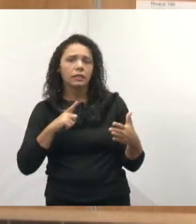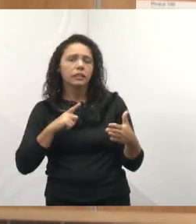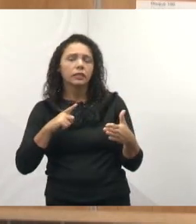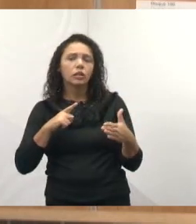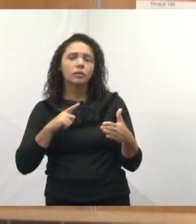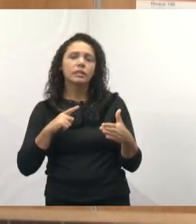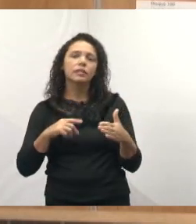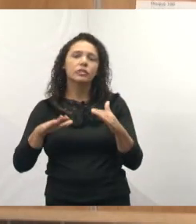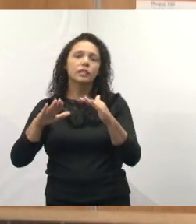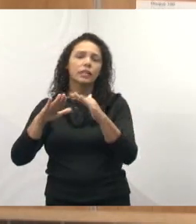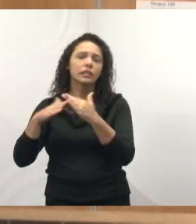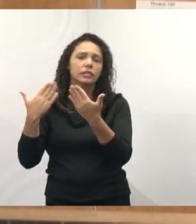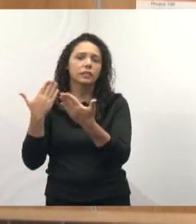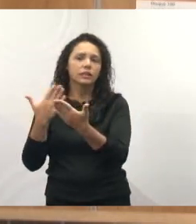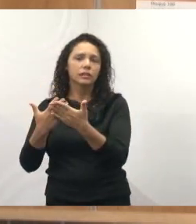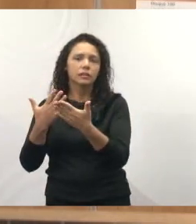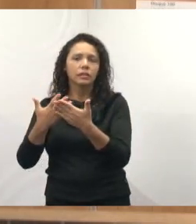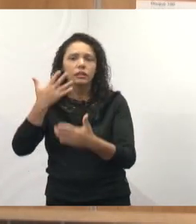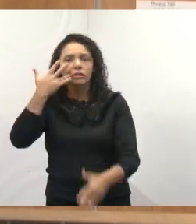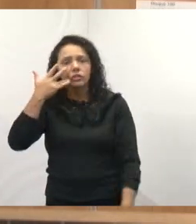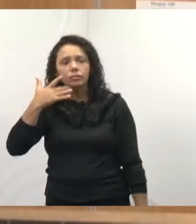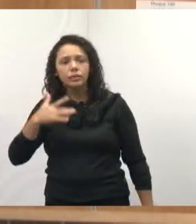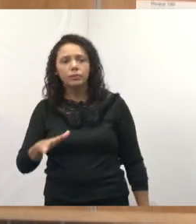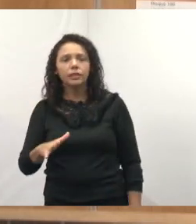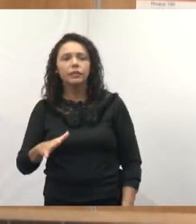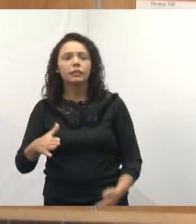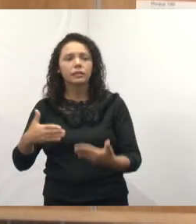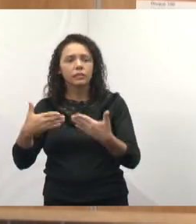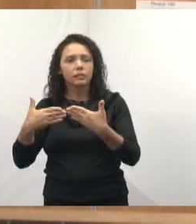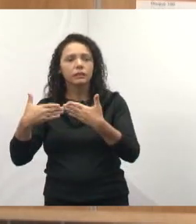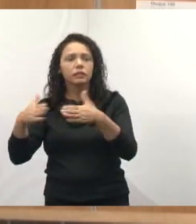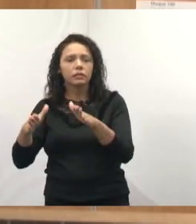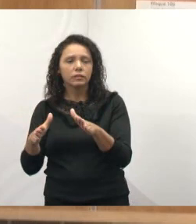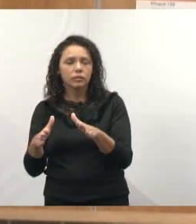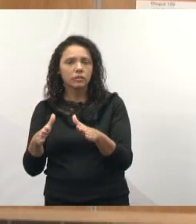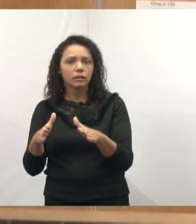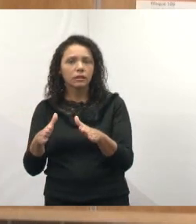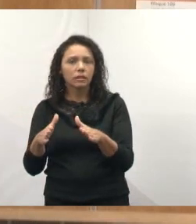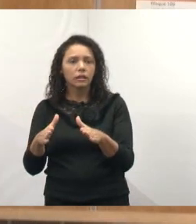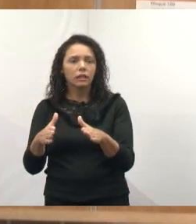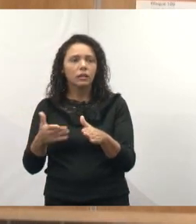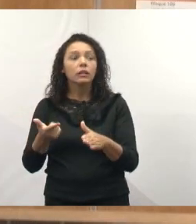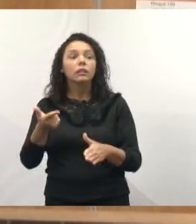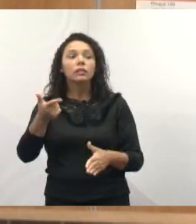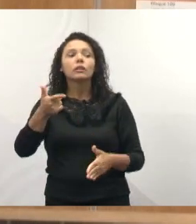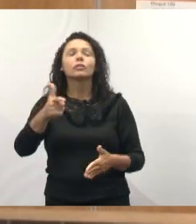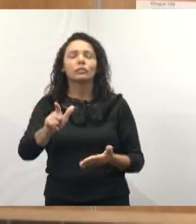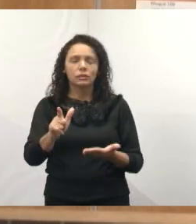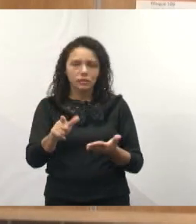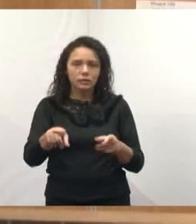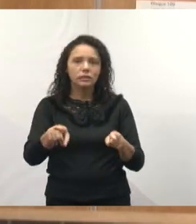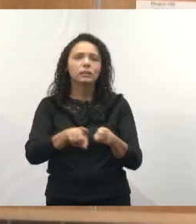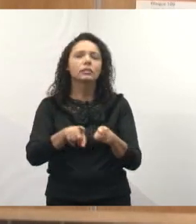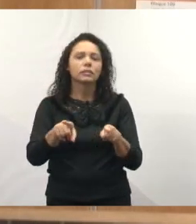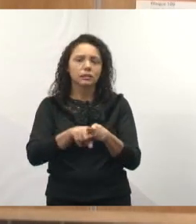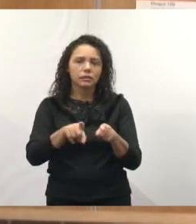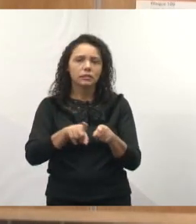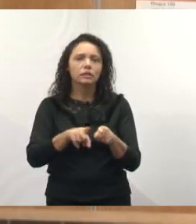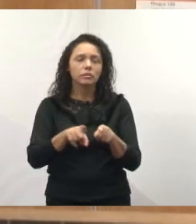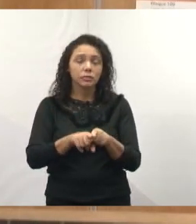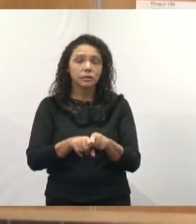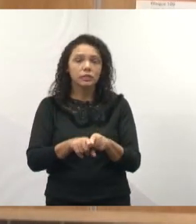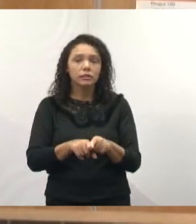estão sendo entregues e algumas vão ser entregues. Então a gente pode subir nessa tribuna e também,